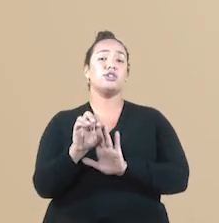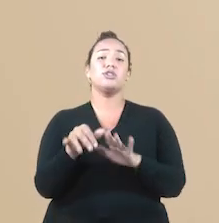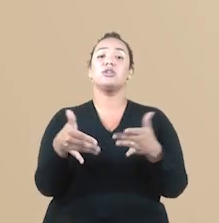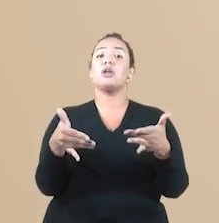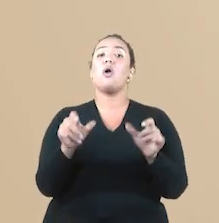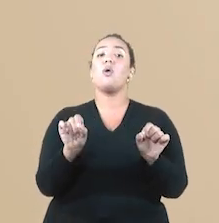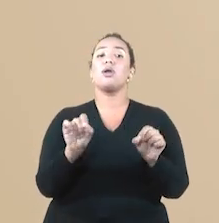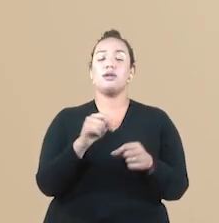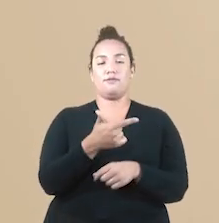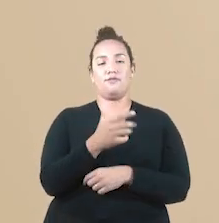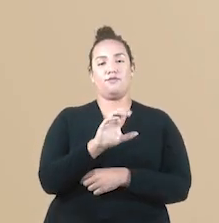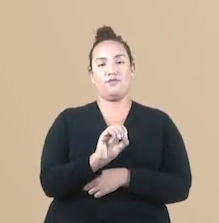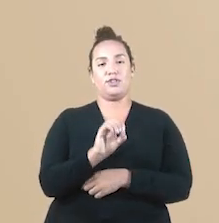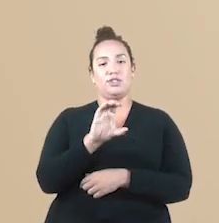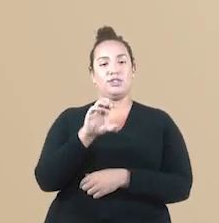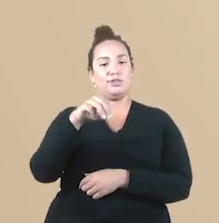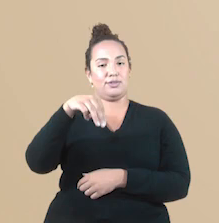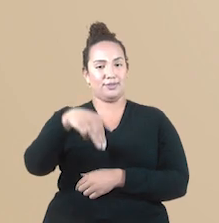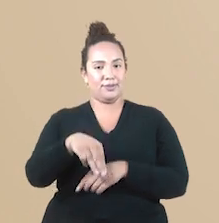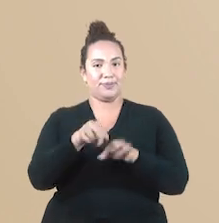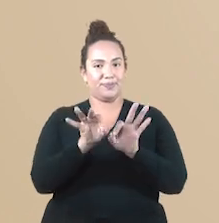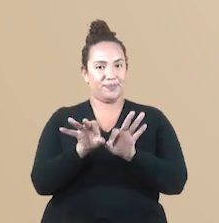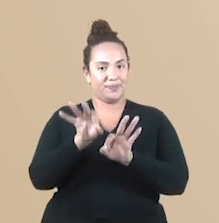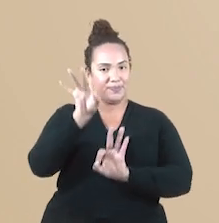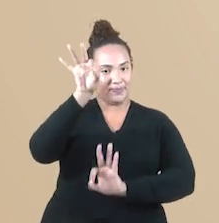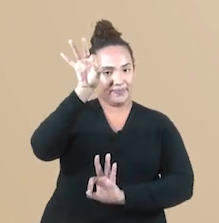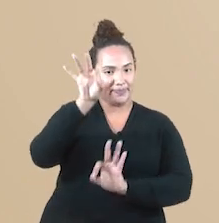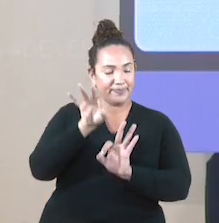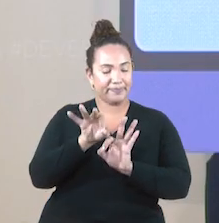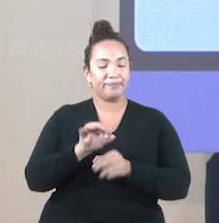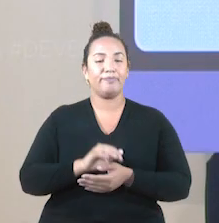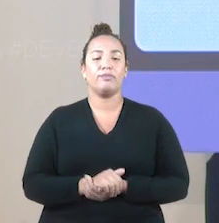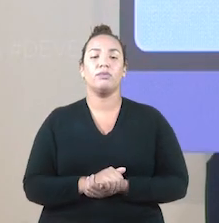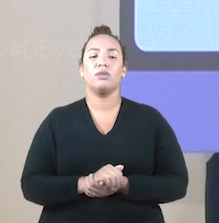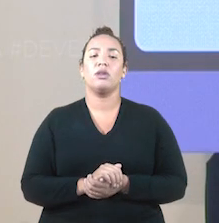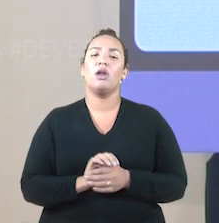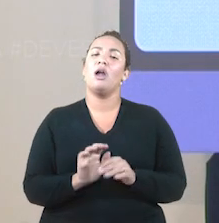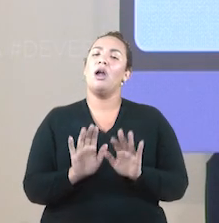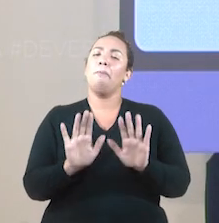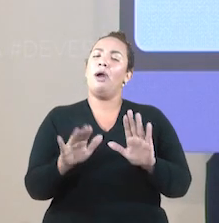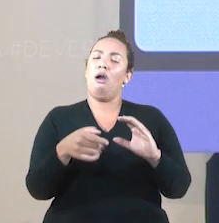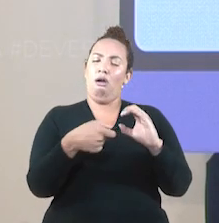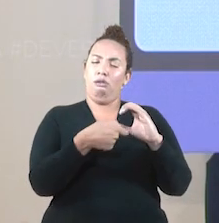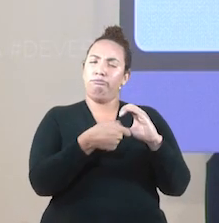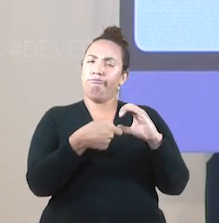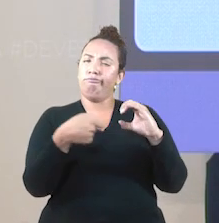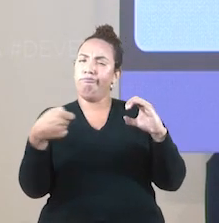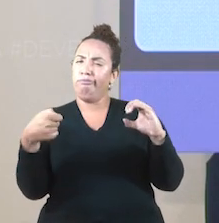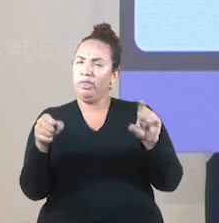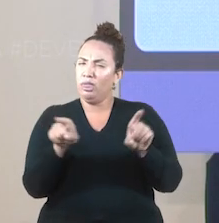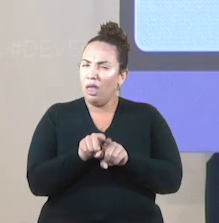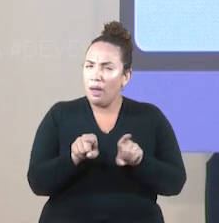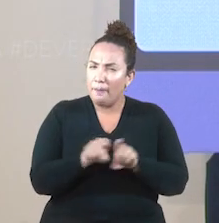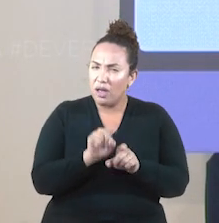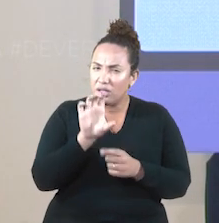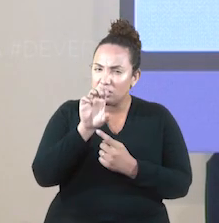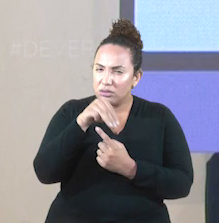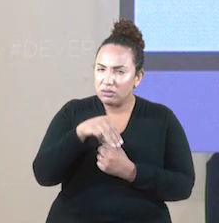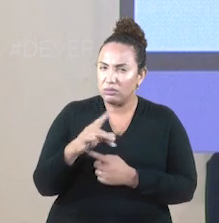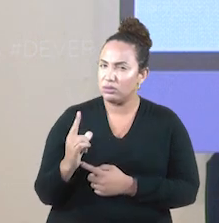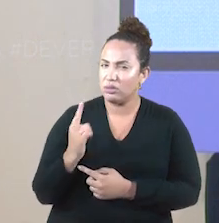que tem 20 centímetros de comprimento. Mas, e a trena? Será que mede centímetros